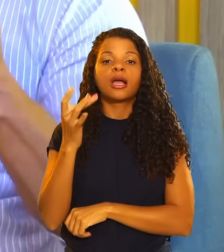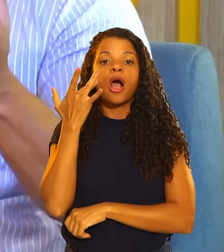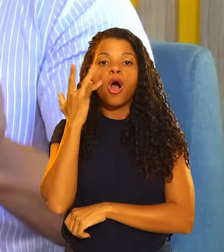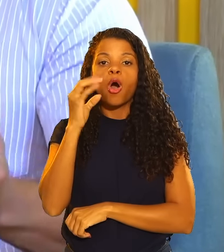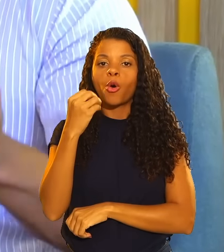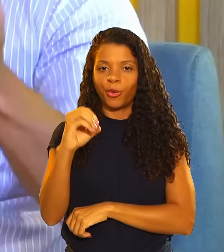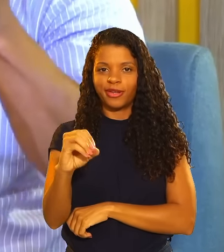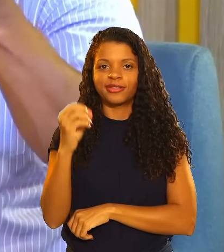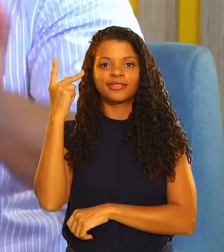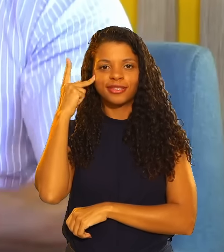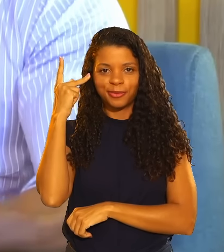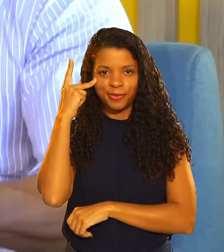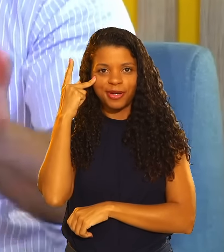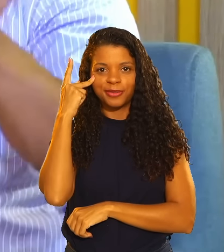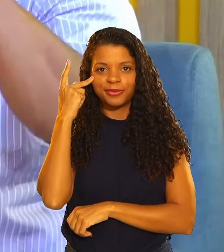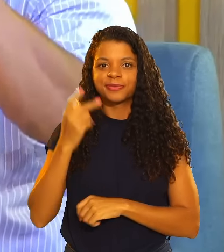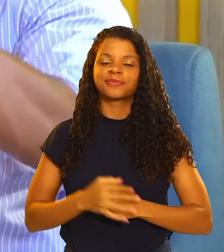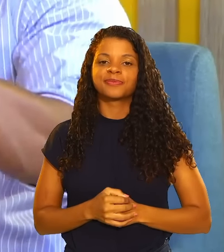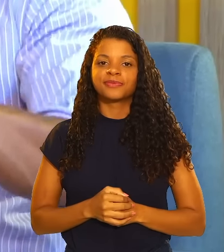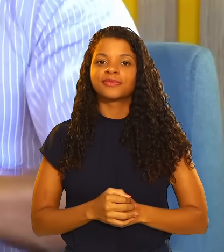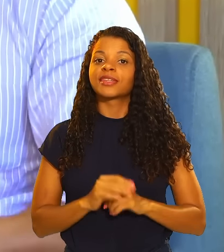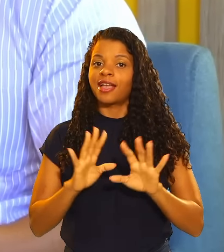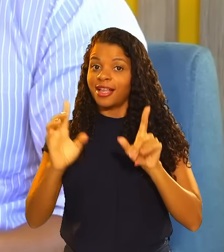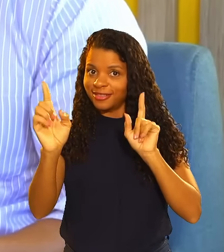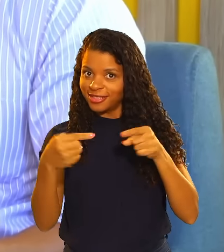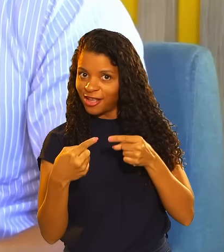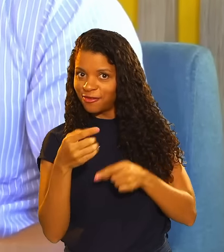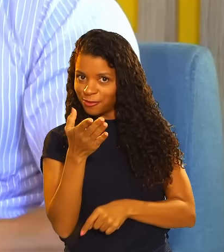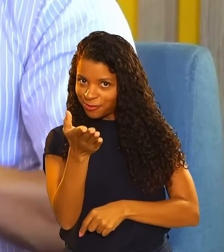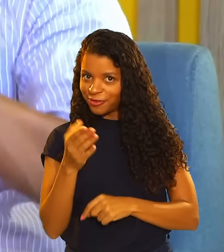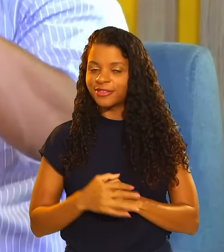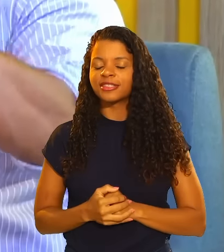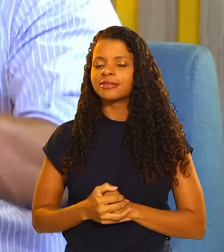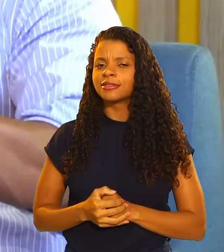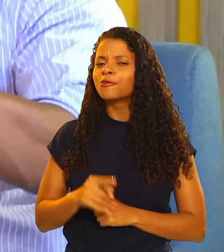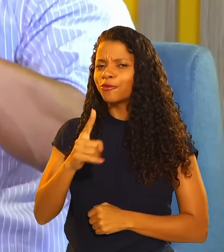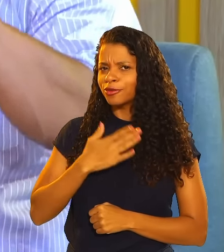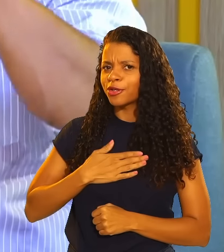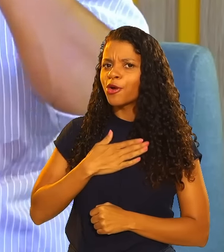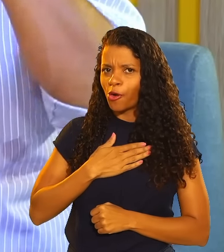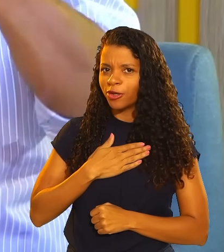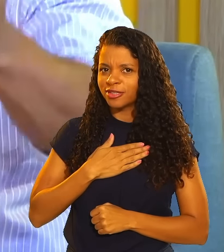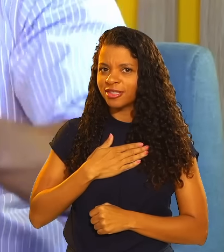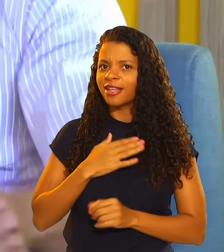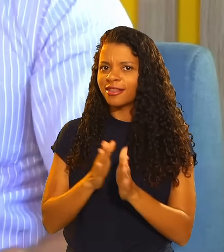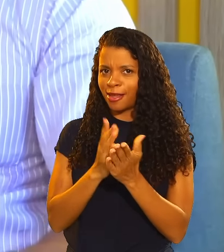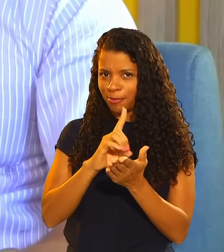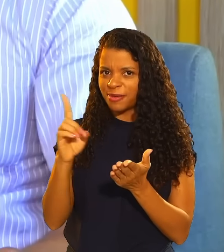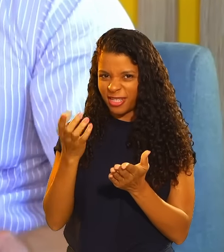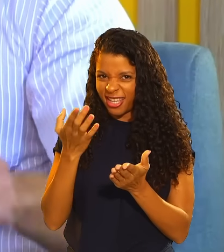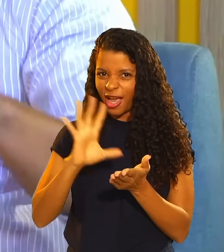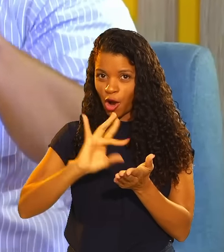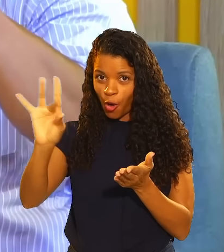direto de Ourinhos, São Paulo. E o último desafio que eu vou fazer para você, se você gosta e quer compartilhar a palavra